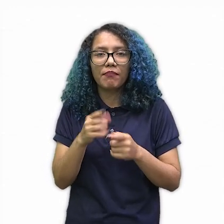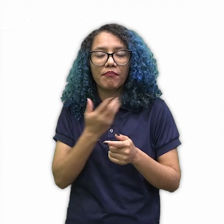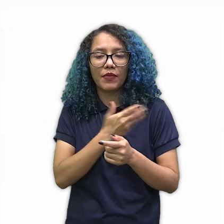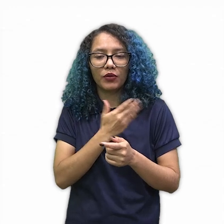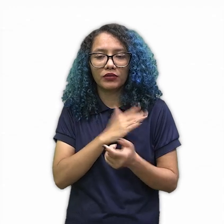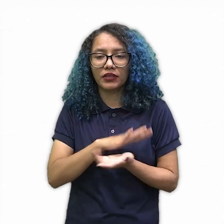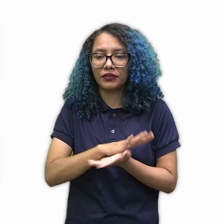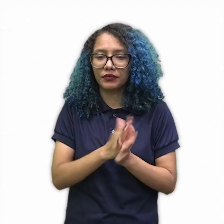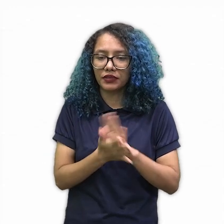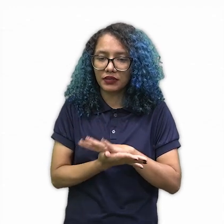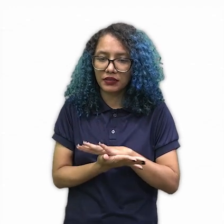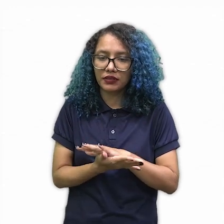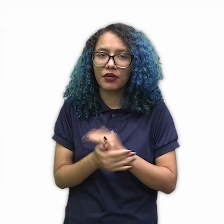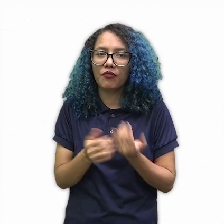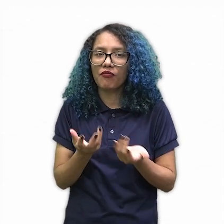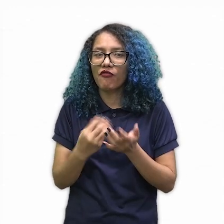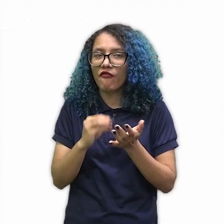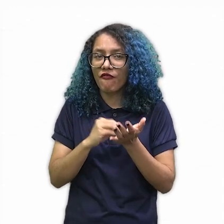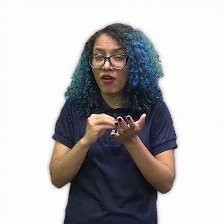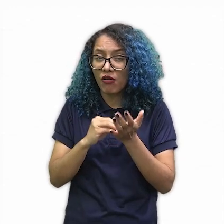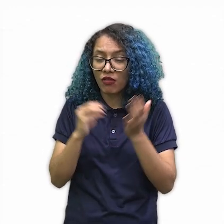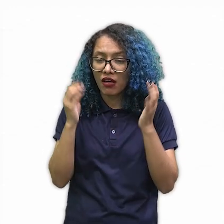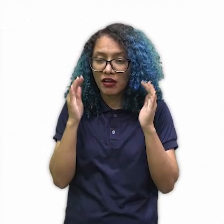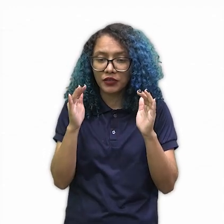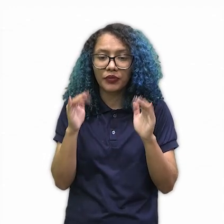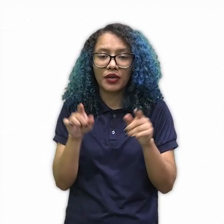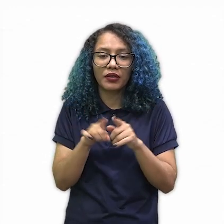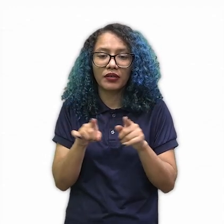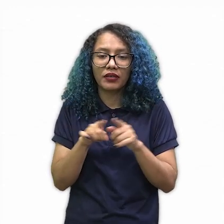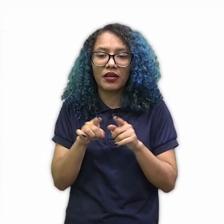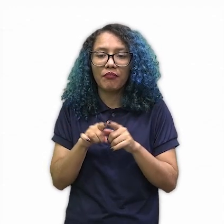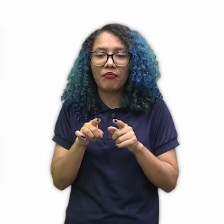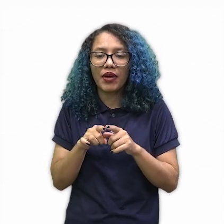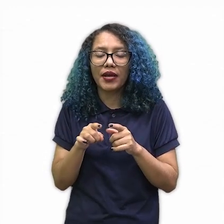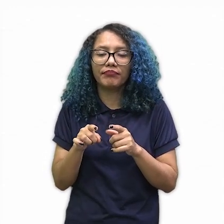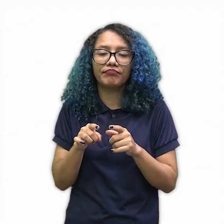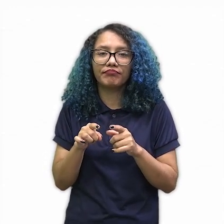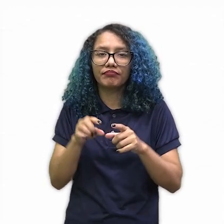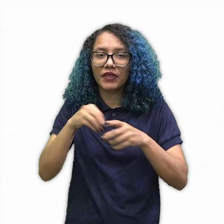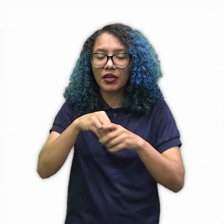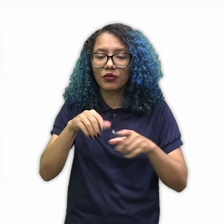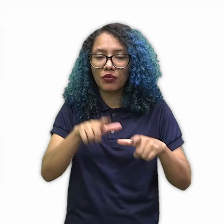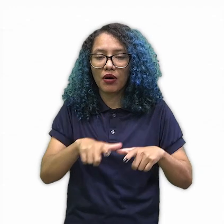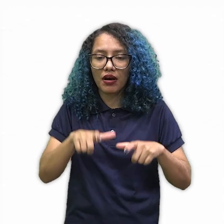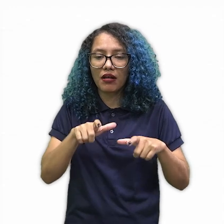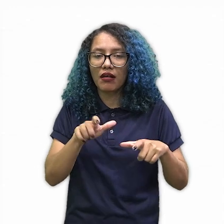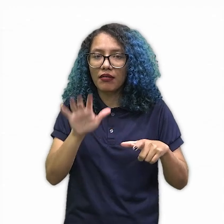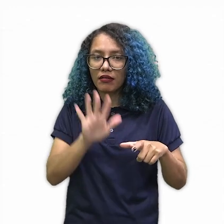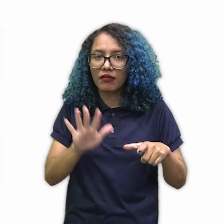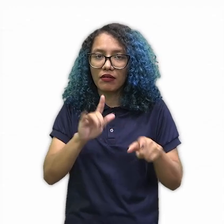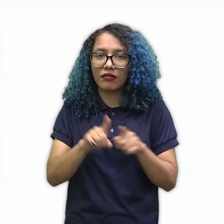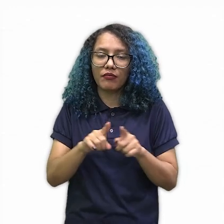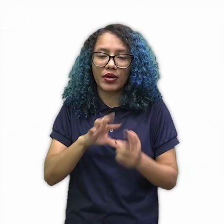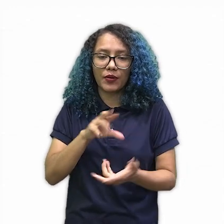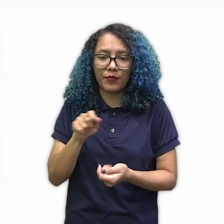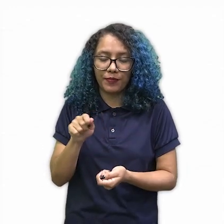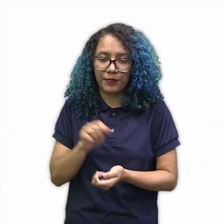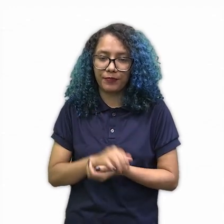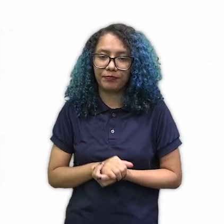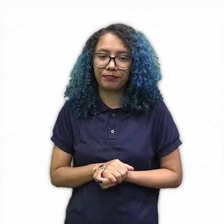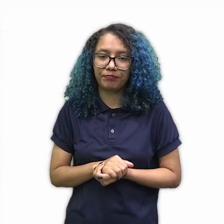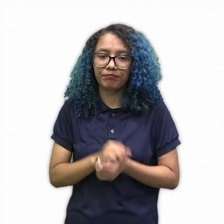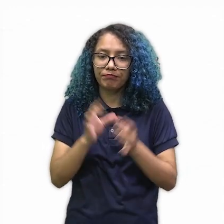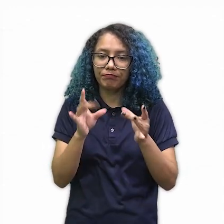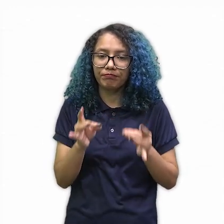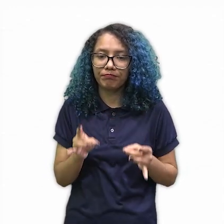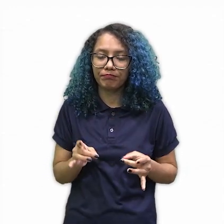preconceito, discriminação e intolerância no âmbito local, nacional e global.